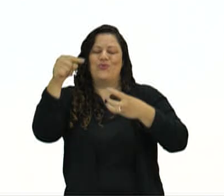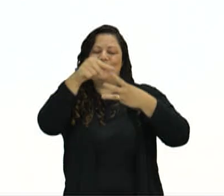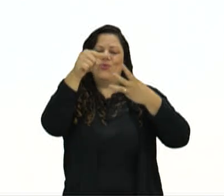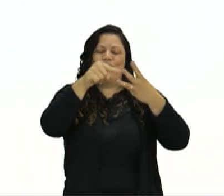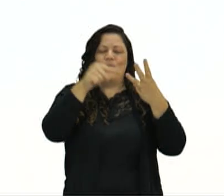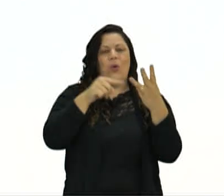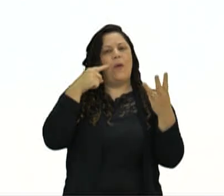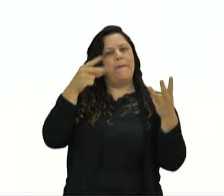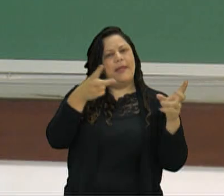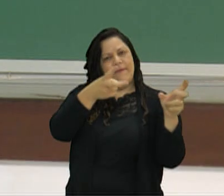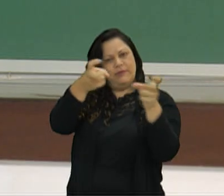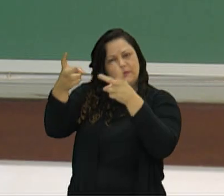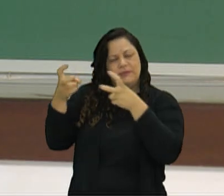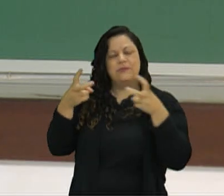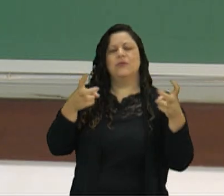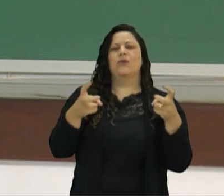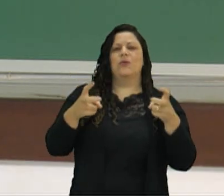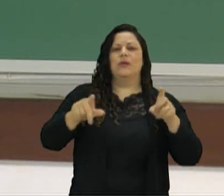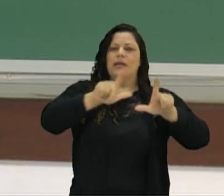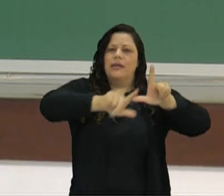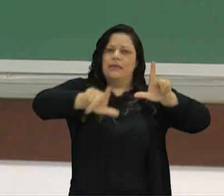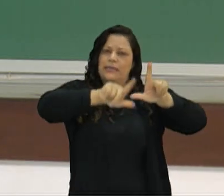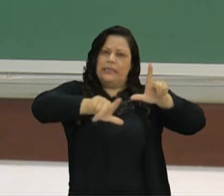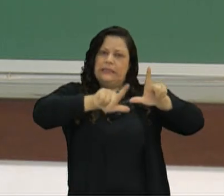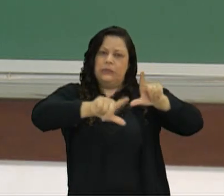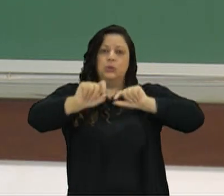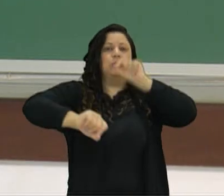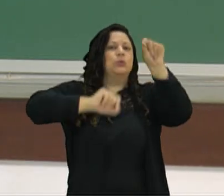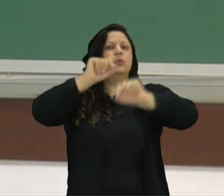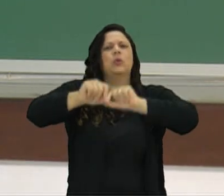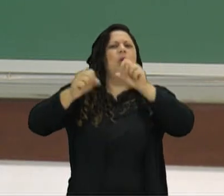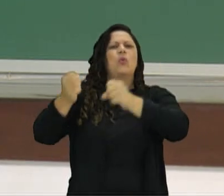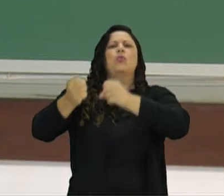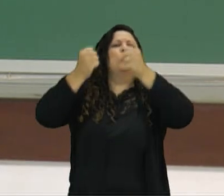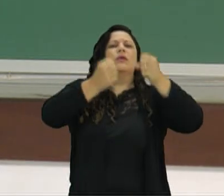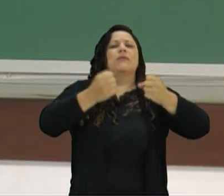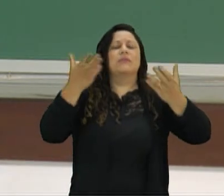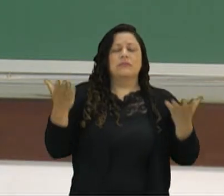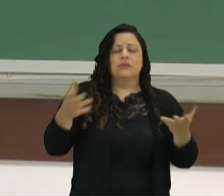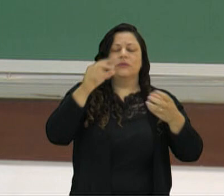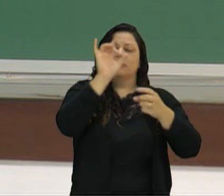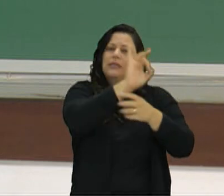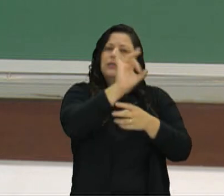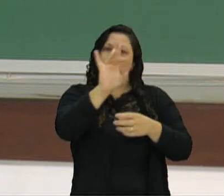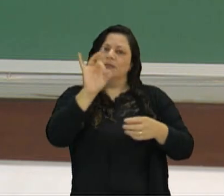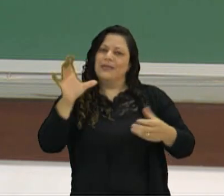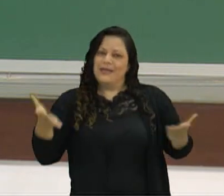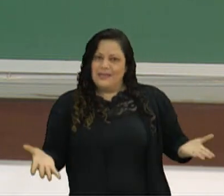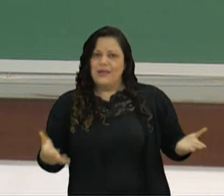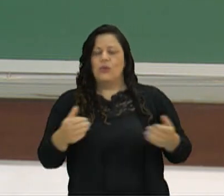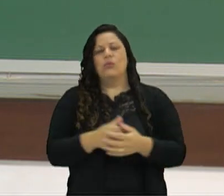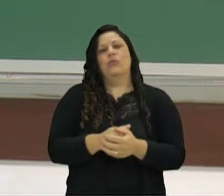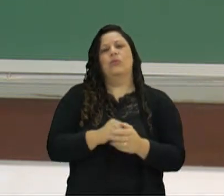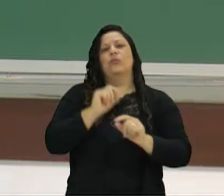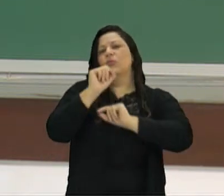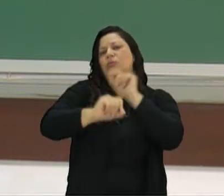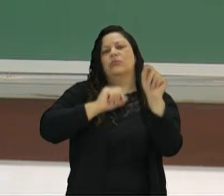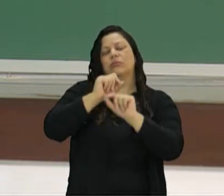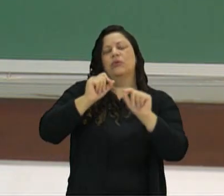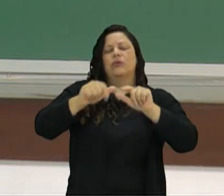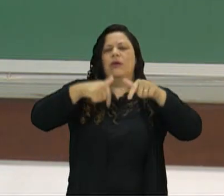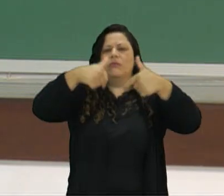olhar aqui nessas legendas, né? Vão colocar qual que é o poder de cada um deles e quais são as tarefas,